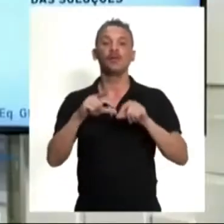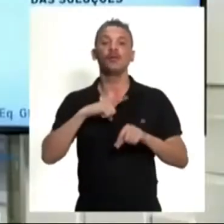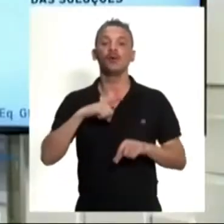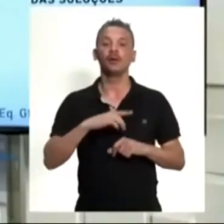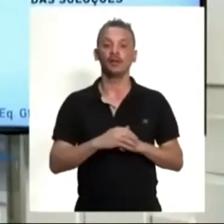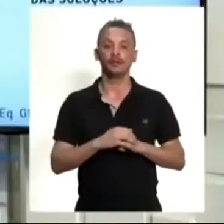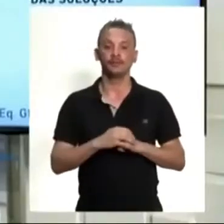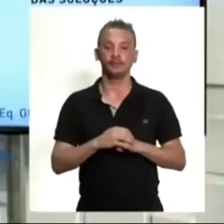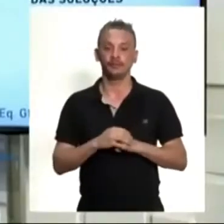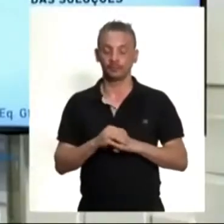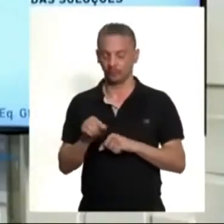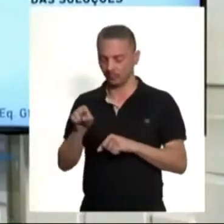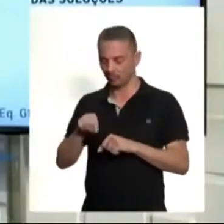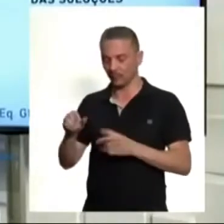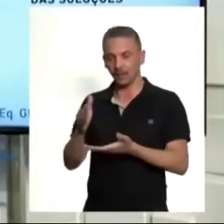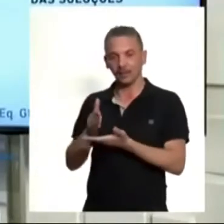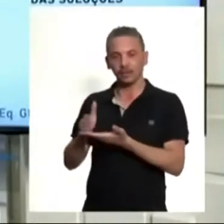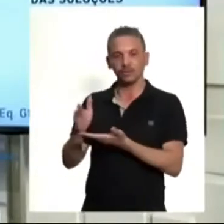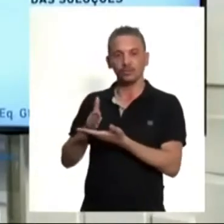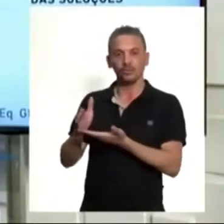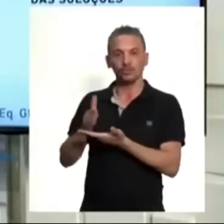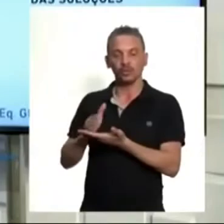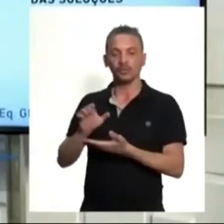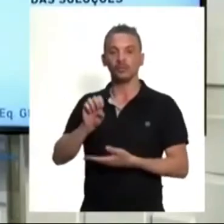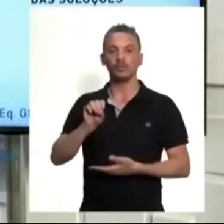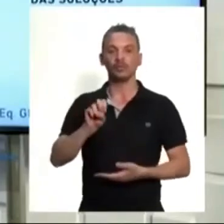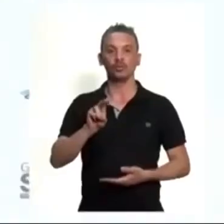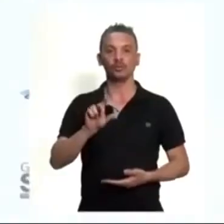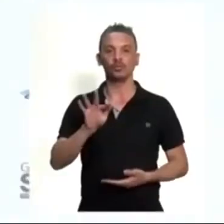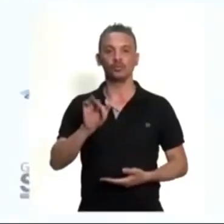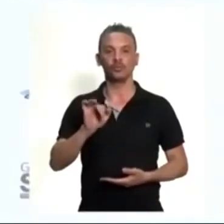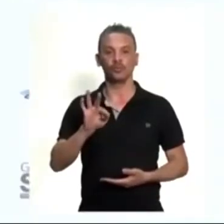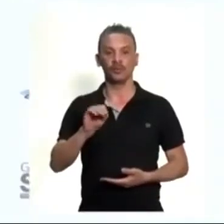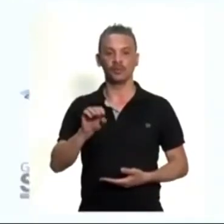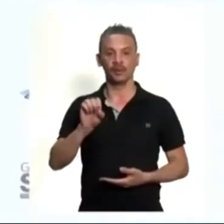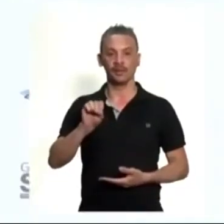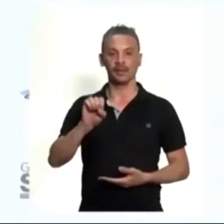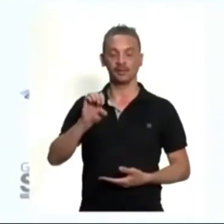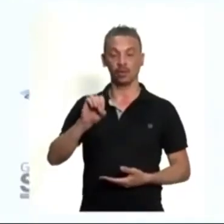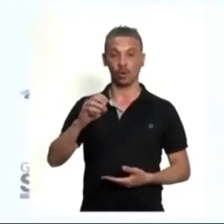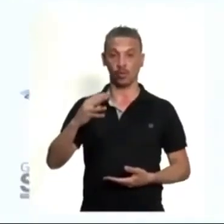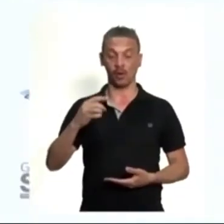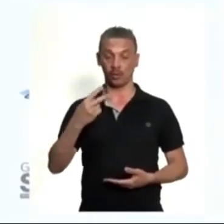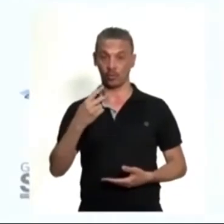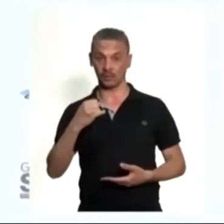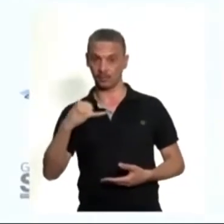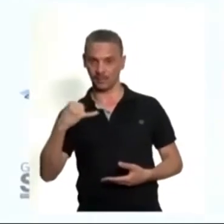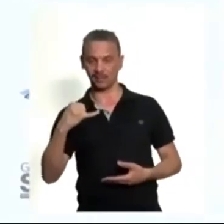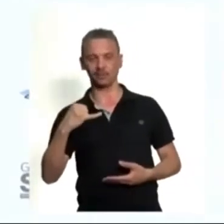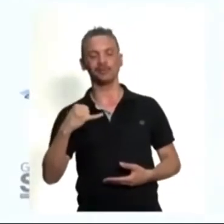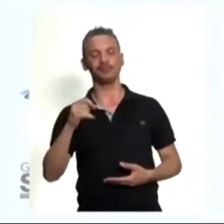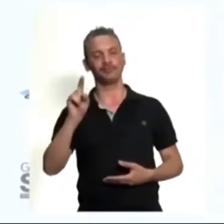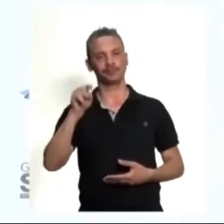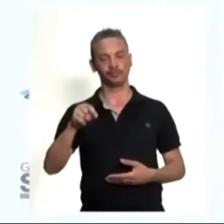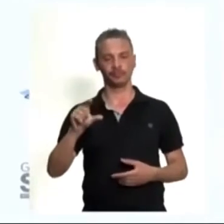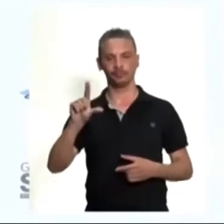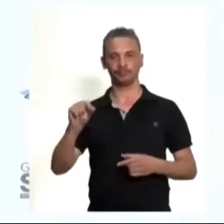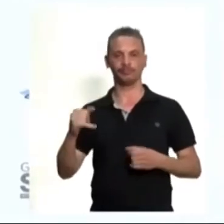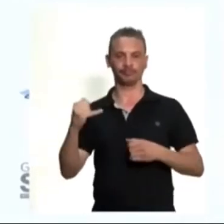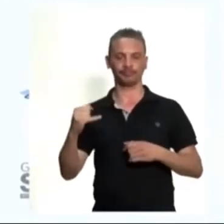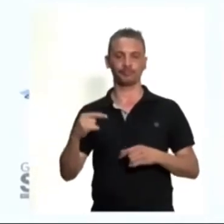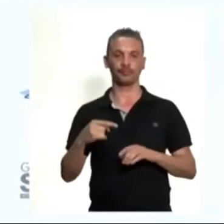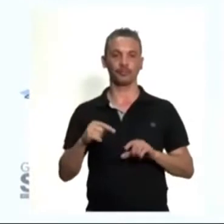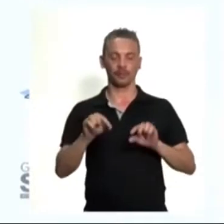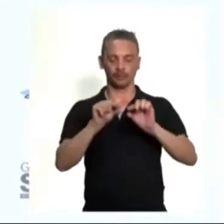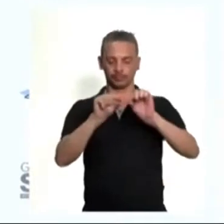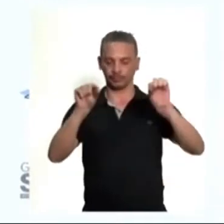Uma sobra, isso aqui é o sulfato, ó, que é o SO4 2-. A solução fica muito negativa. O que a ponte salina faz?